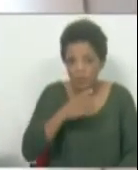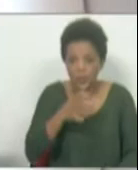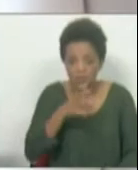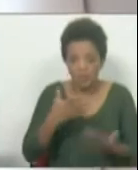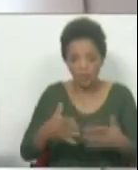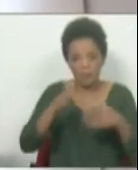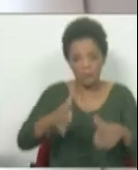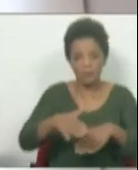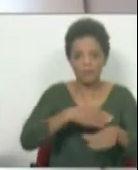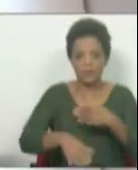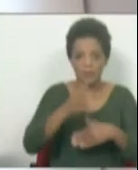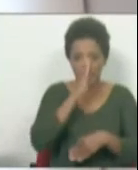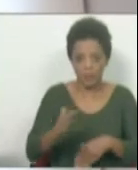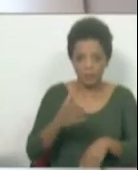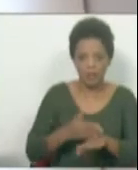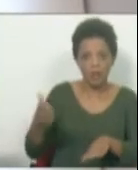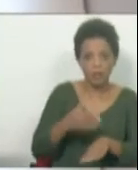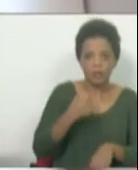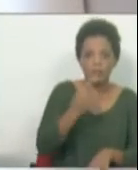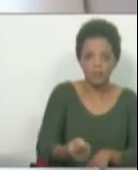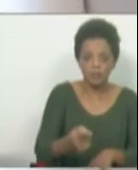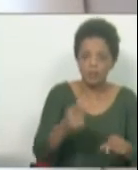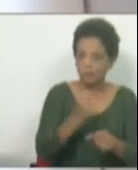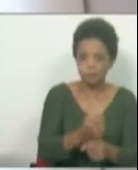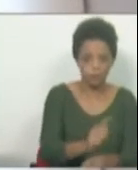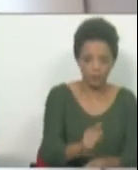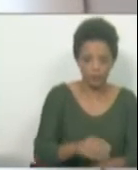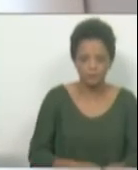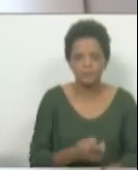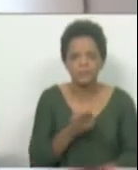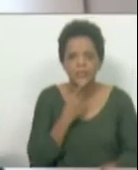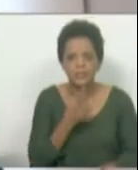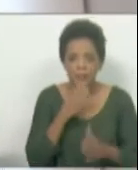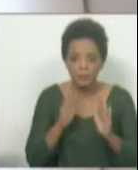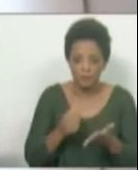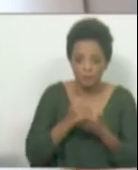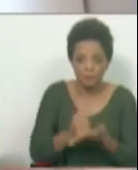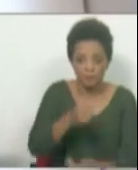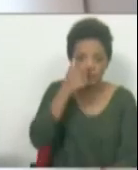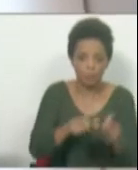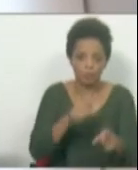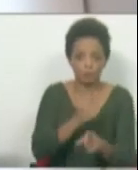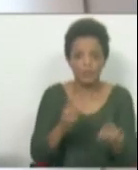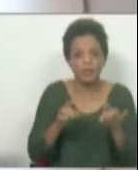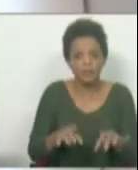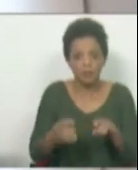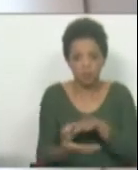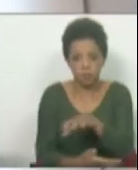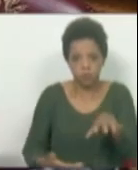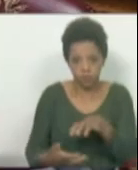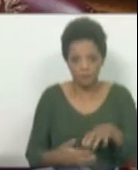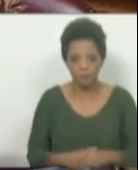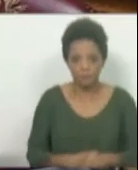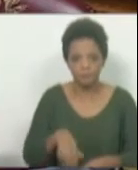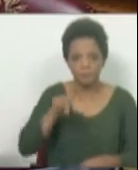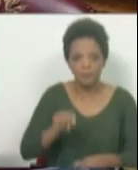preciso fazer aquilo que na altura disse que não estava a ser feito. Ou seja, é preciso apoiar as pessoas para evitar a recessão. E